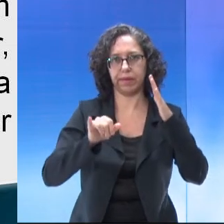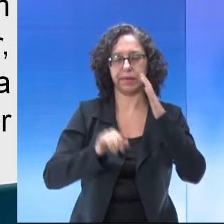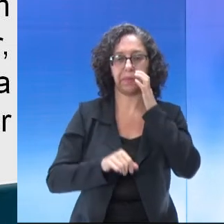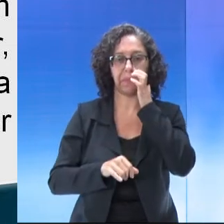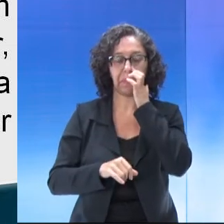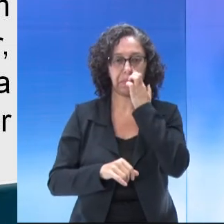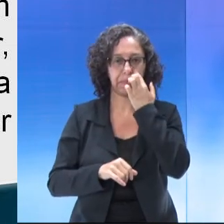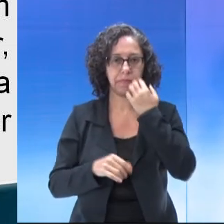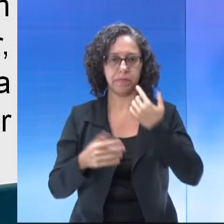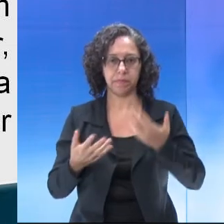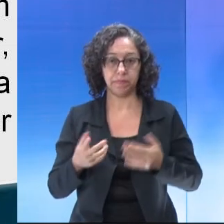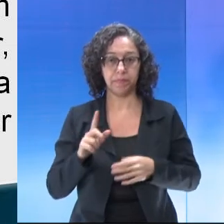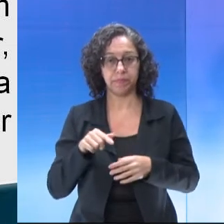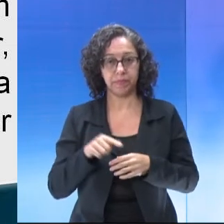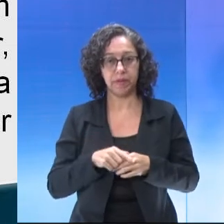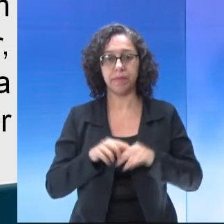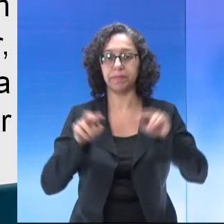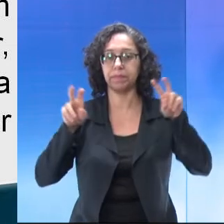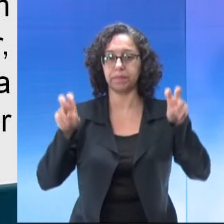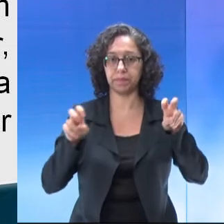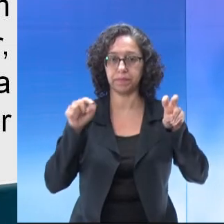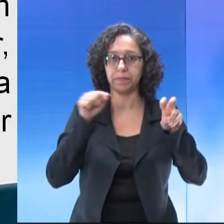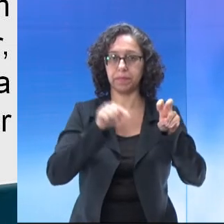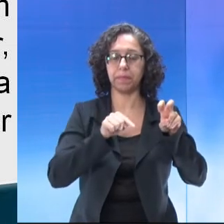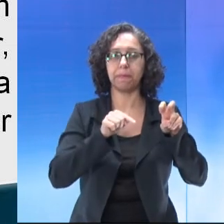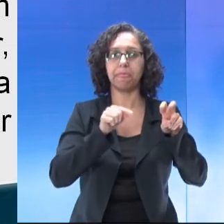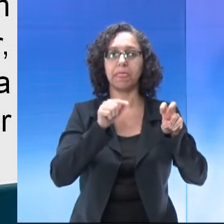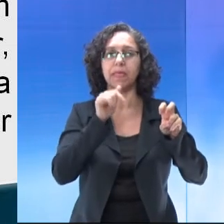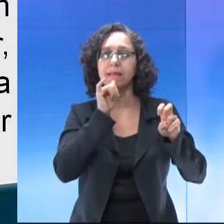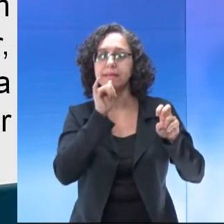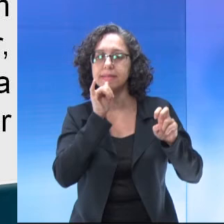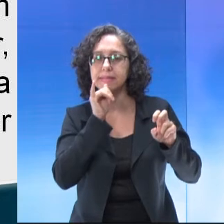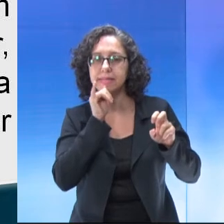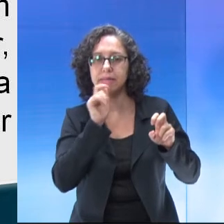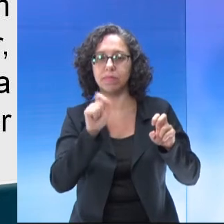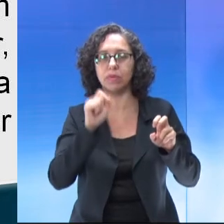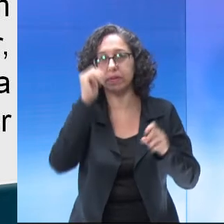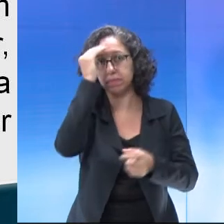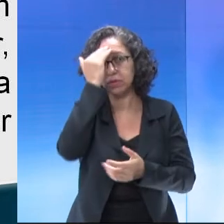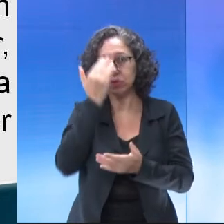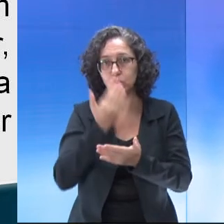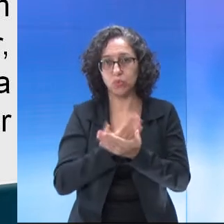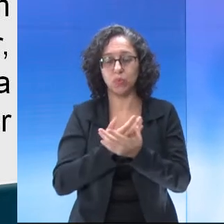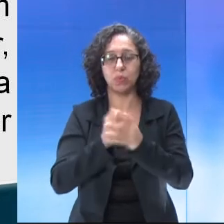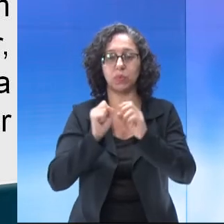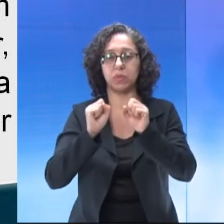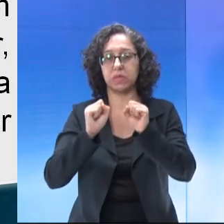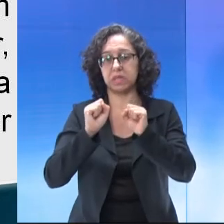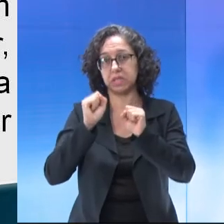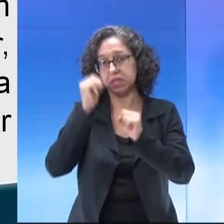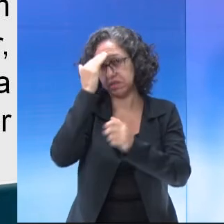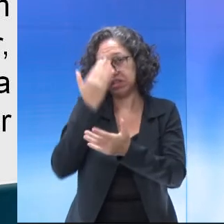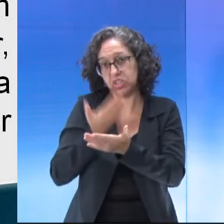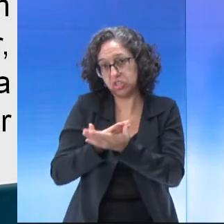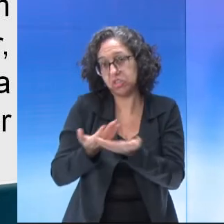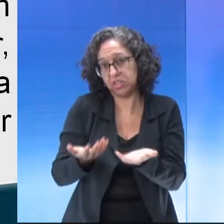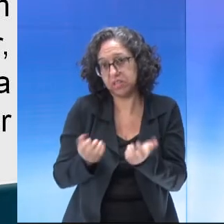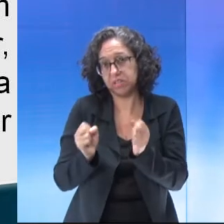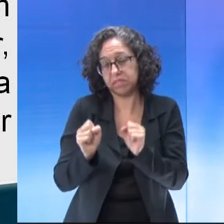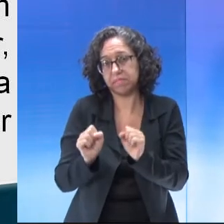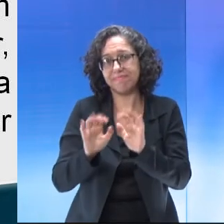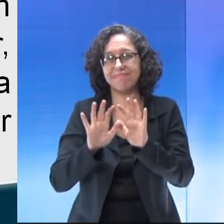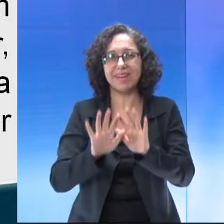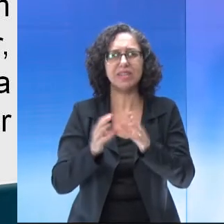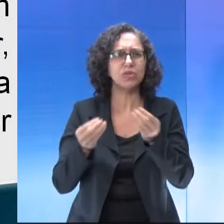para transcrever um dito popular, com o intuito de exemplificar uma crença que, de acordo com o autor, não pode